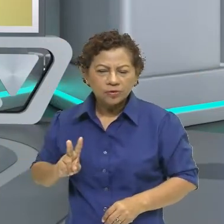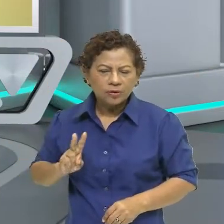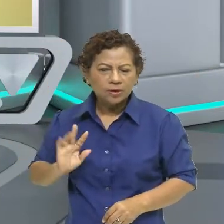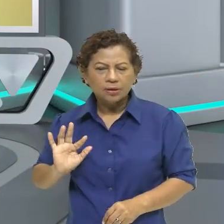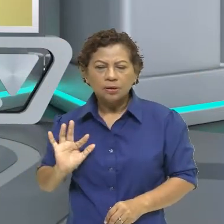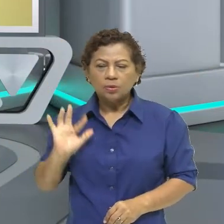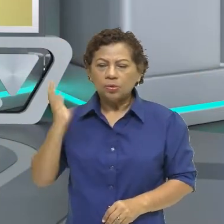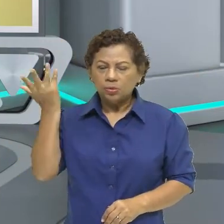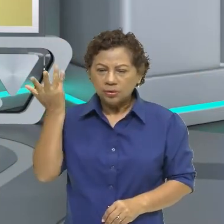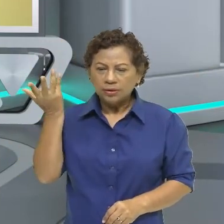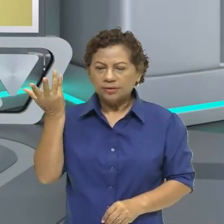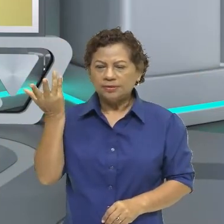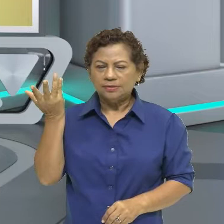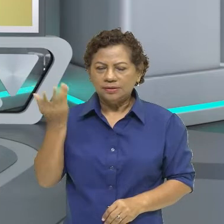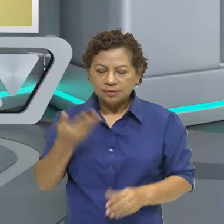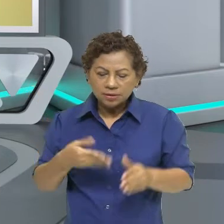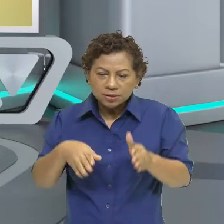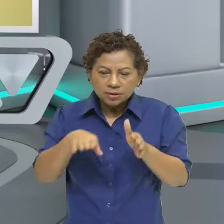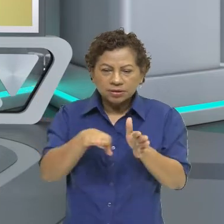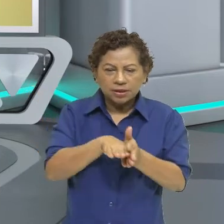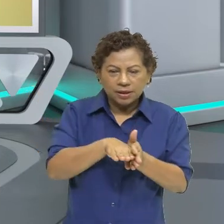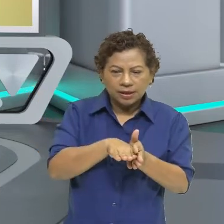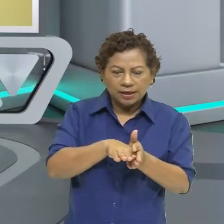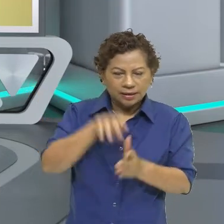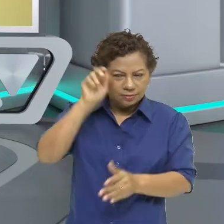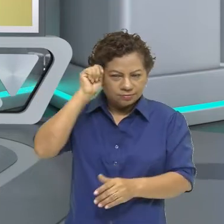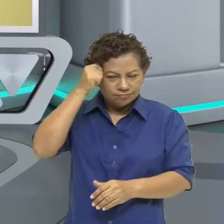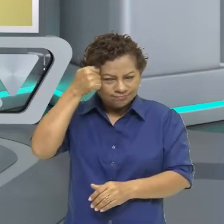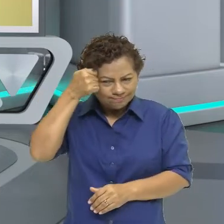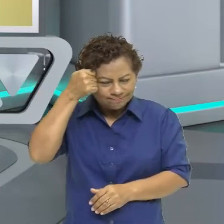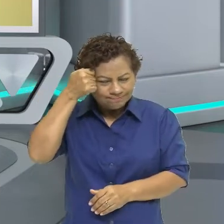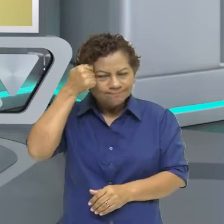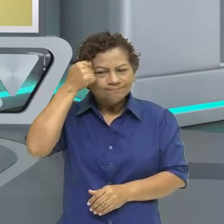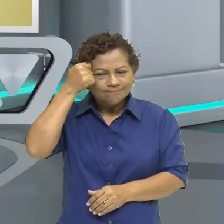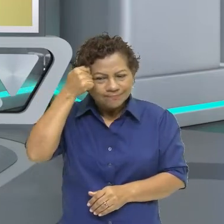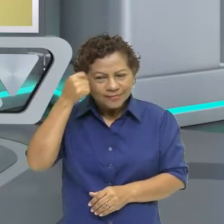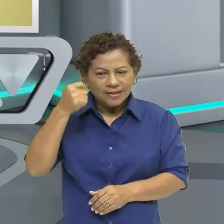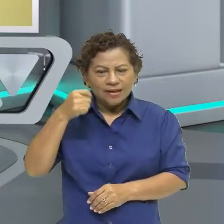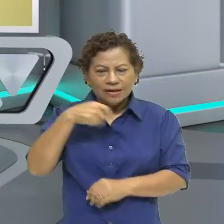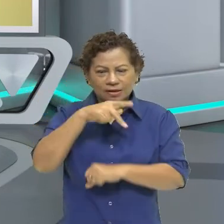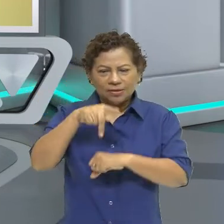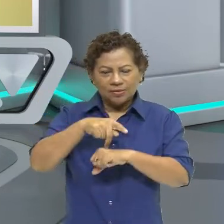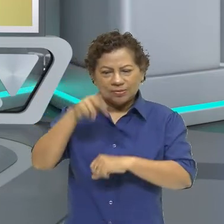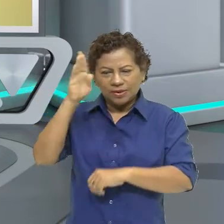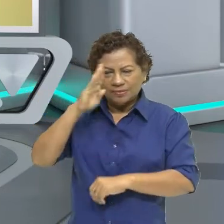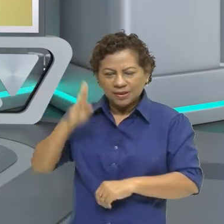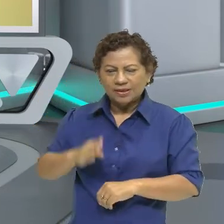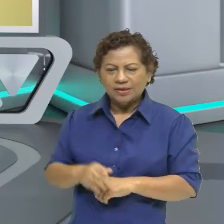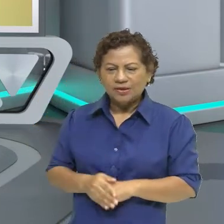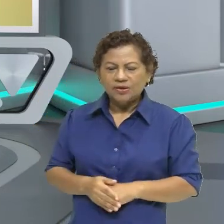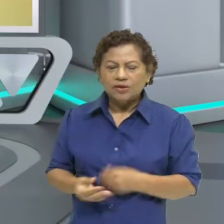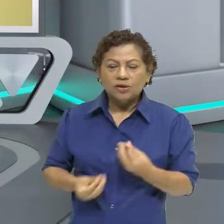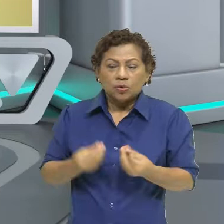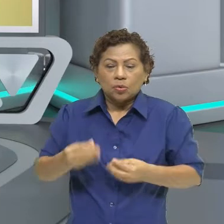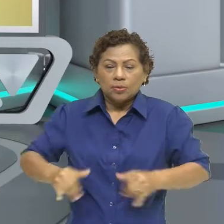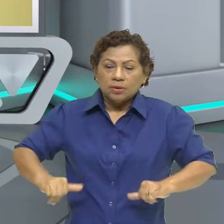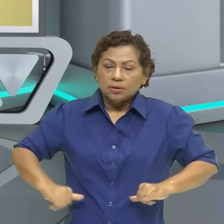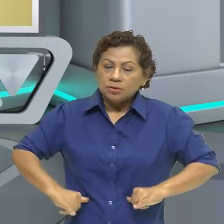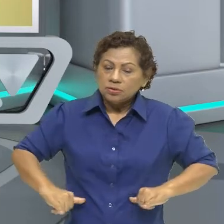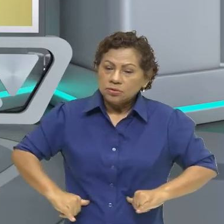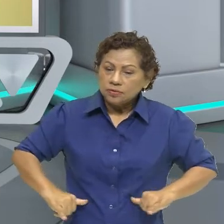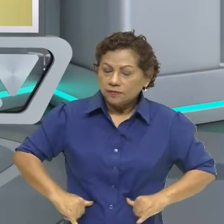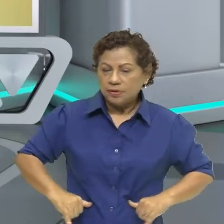aconteceu na chegada dos africanos aqui, como eles foram marginalizados, né, deixados à margem da sociedade. Eles